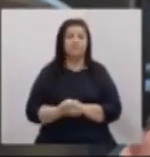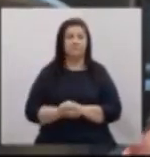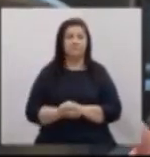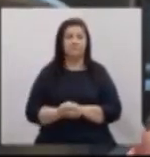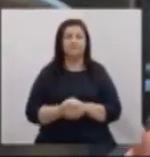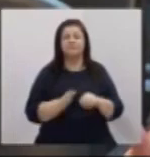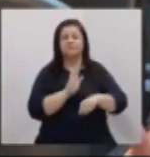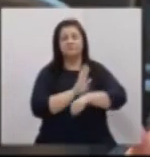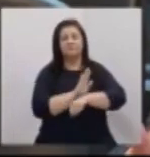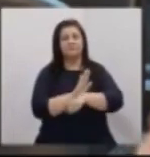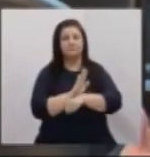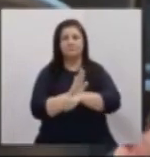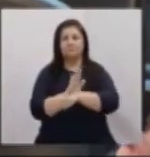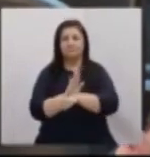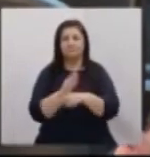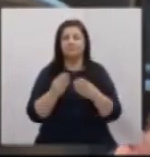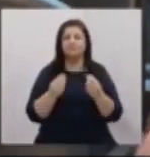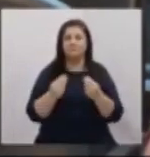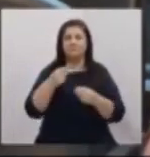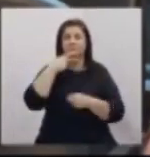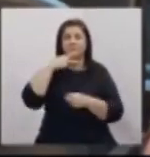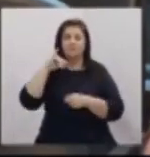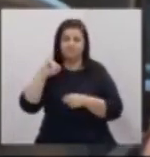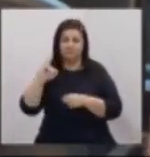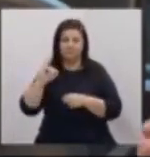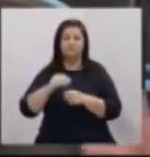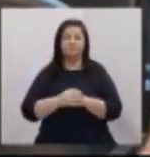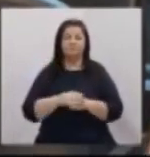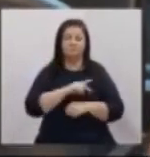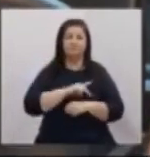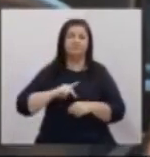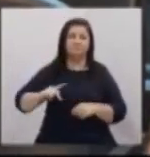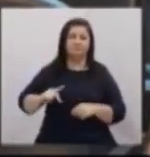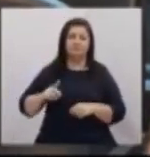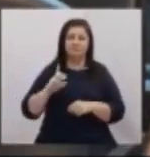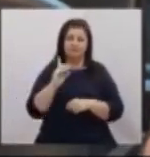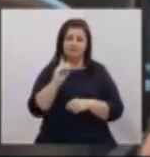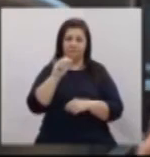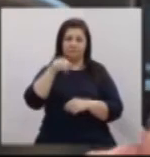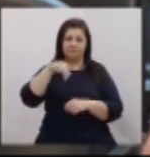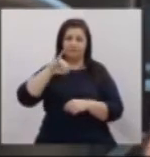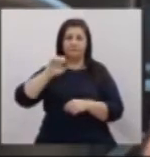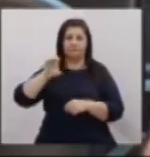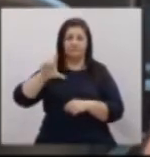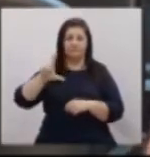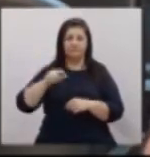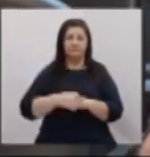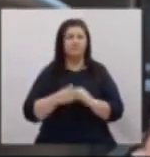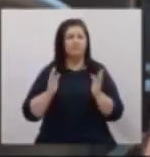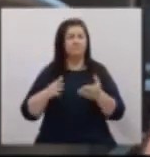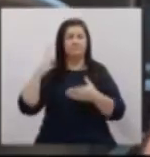Ajudei muito o pai do pastor Daniel José da Costa, que é o pastor Daniel. Nós viajamos muitos